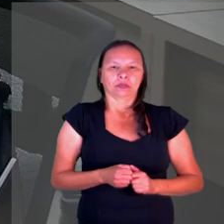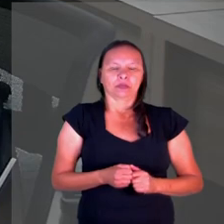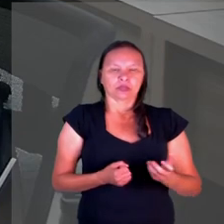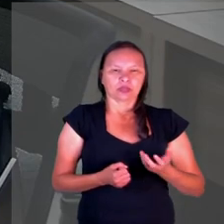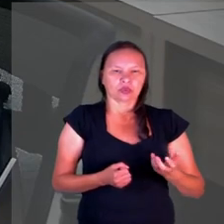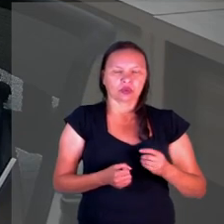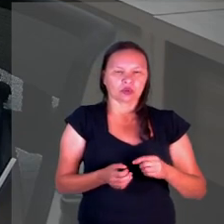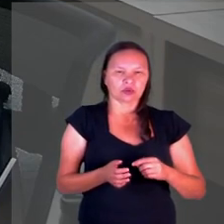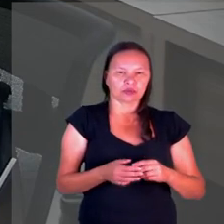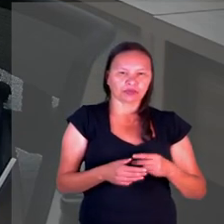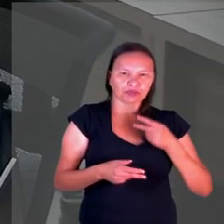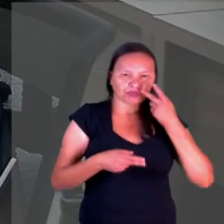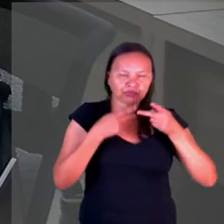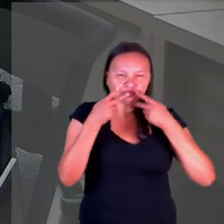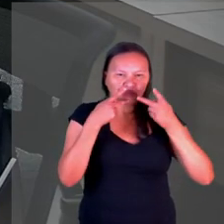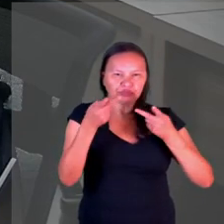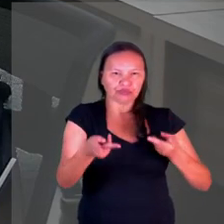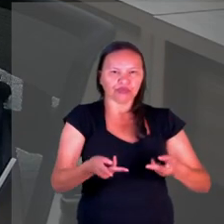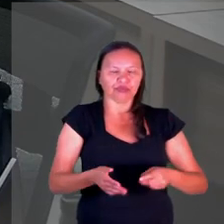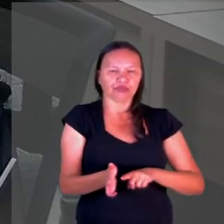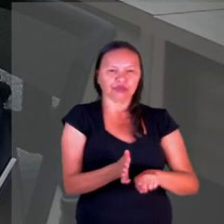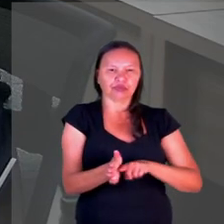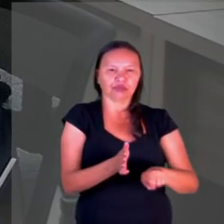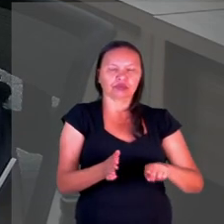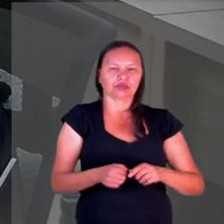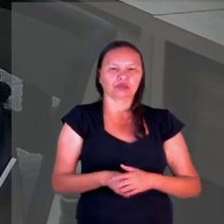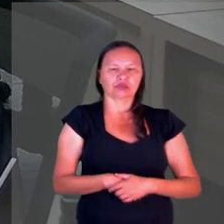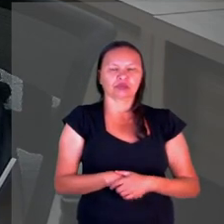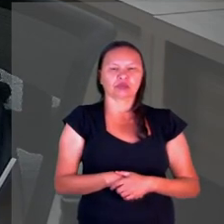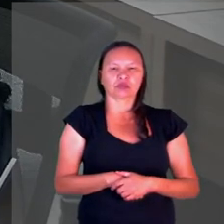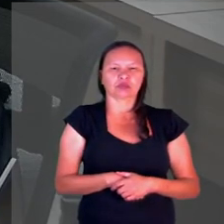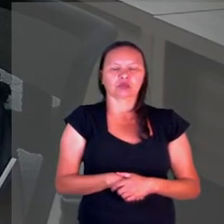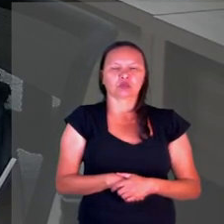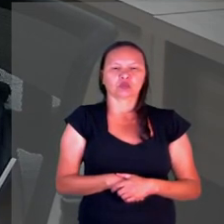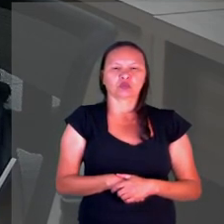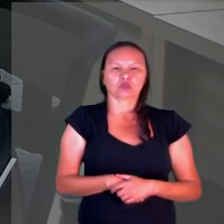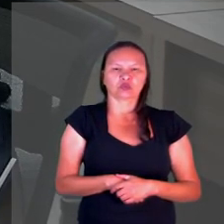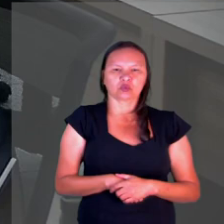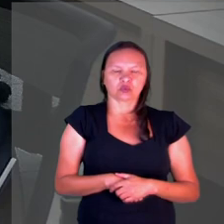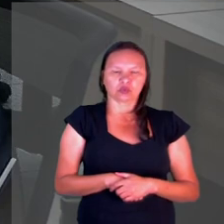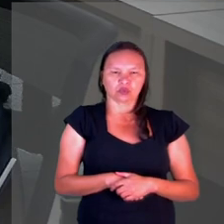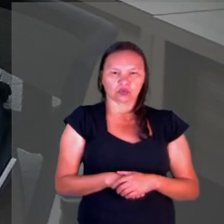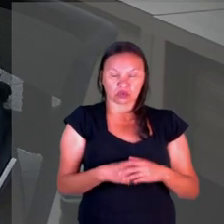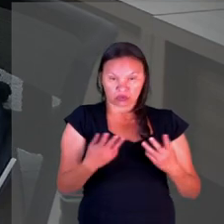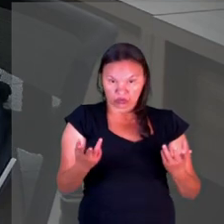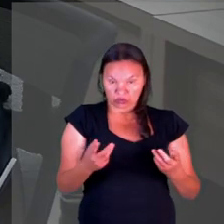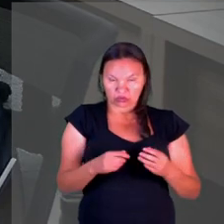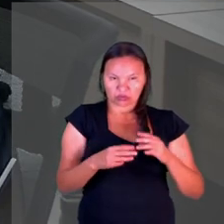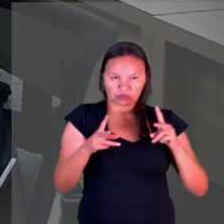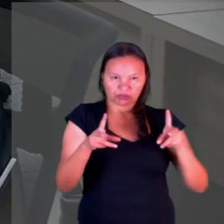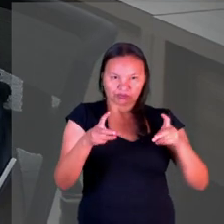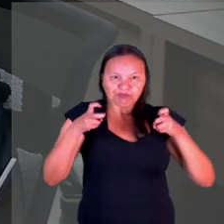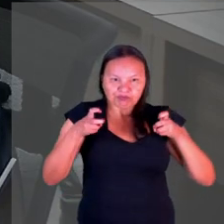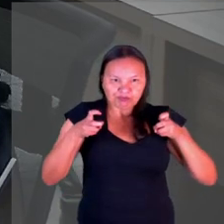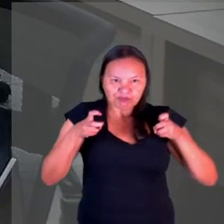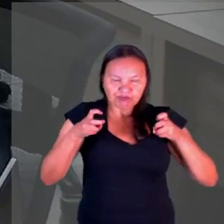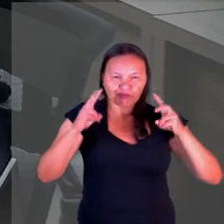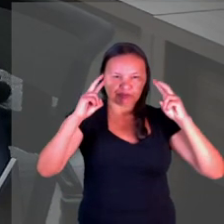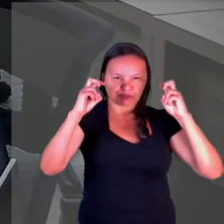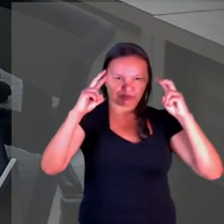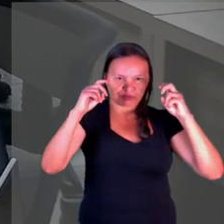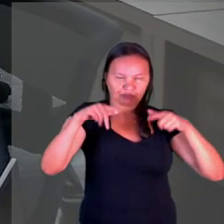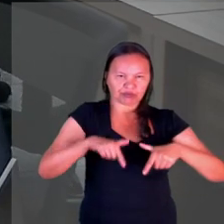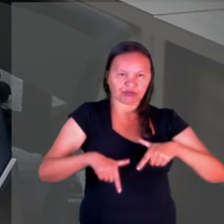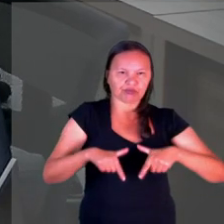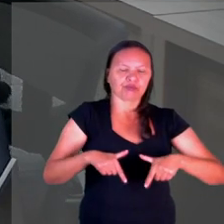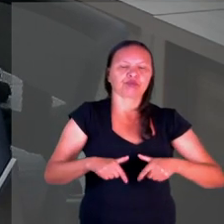alguns comentários aqui eh de que eh o que dá para perceber que entre os temas